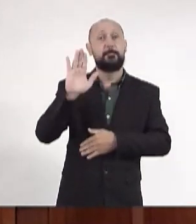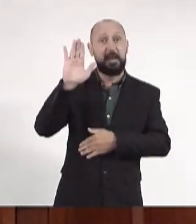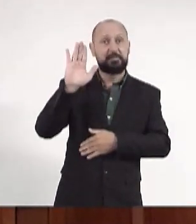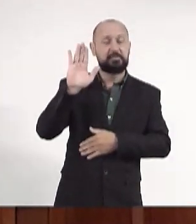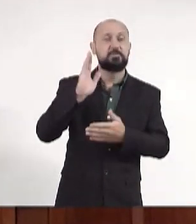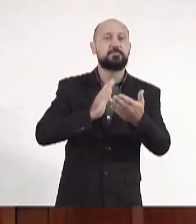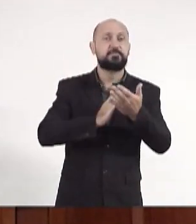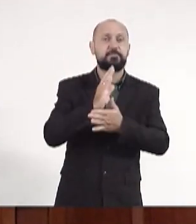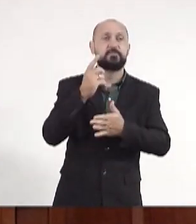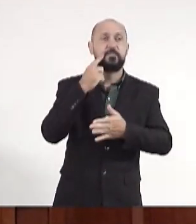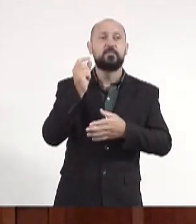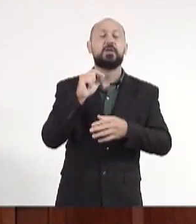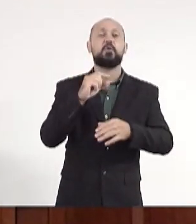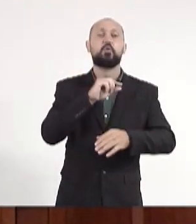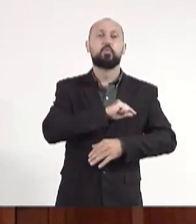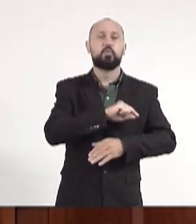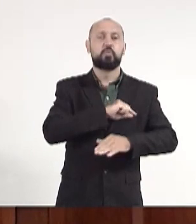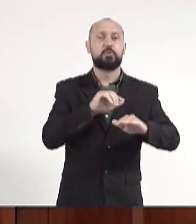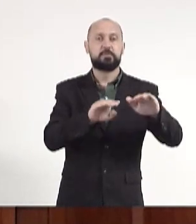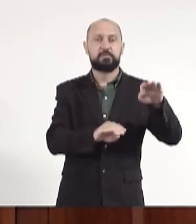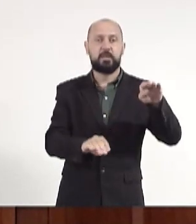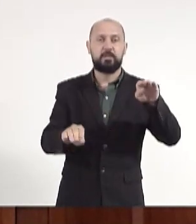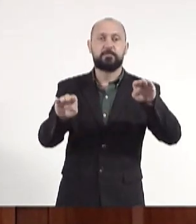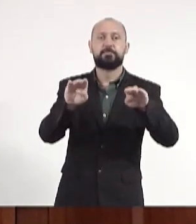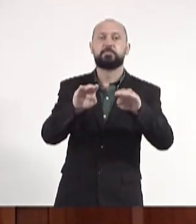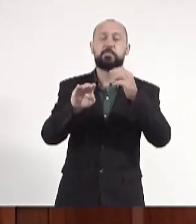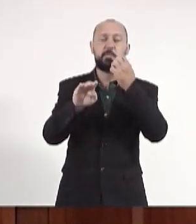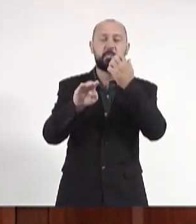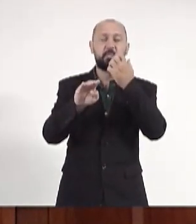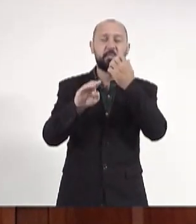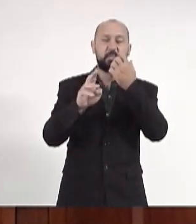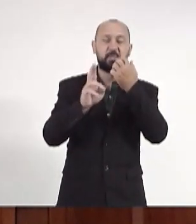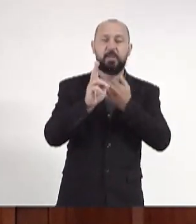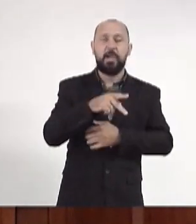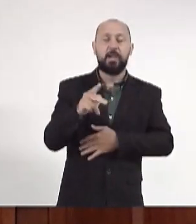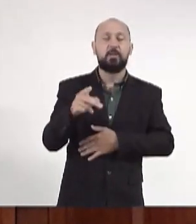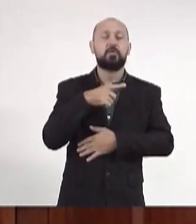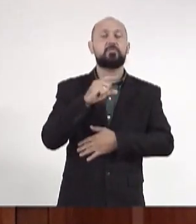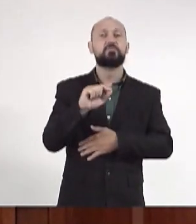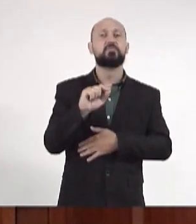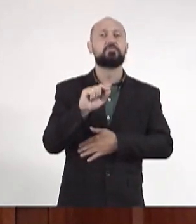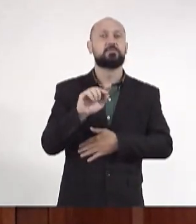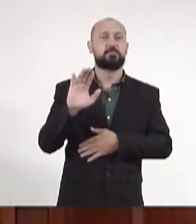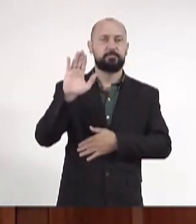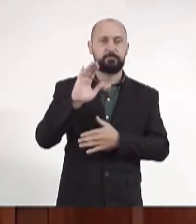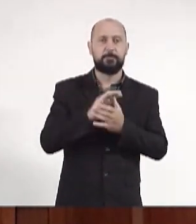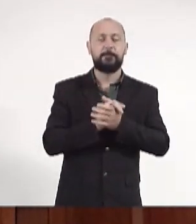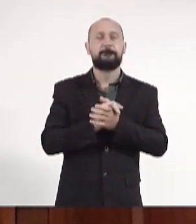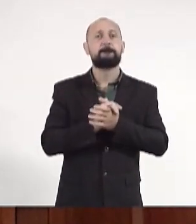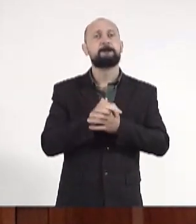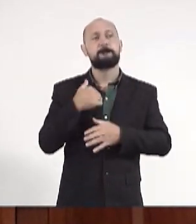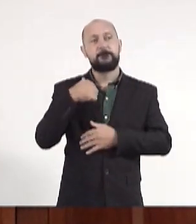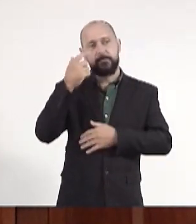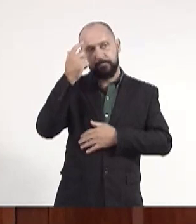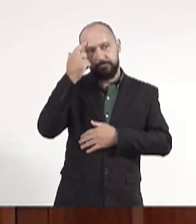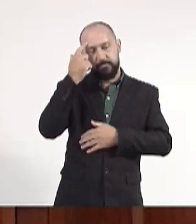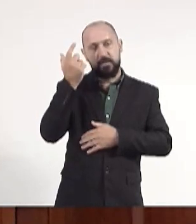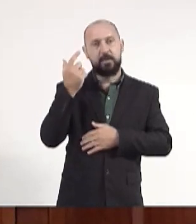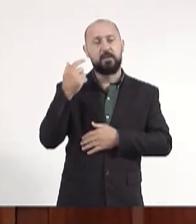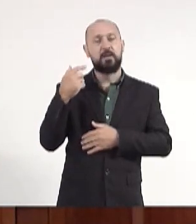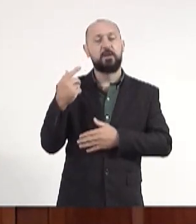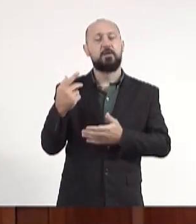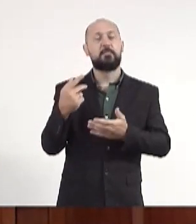eleito, fazer a recuperação do salário dos professores convocados. Considero uma